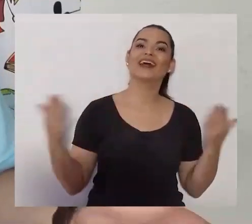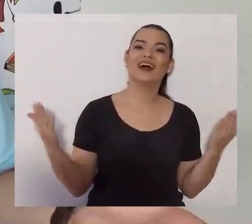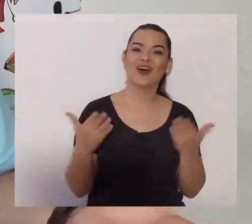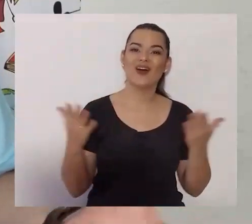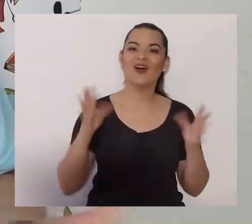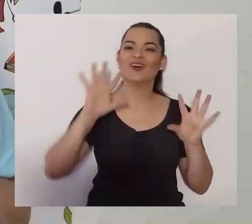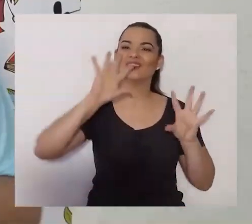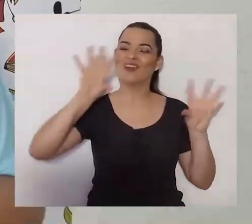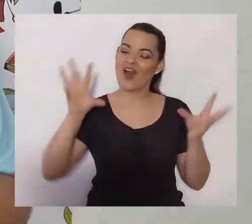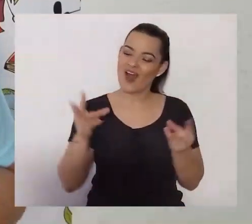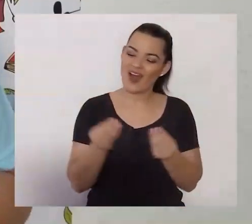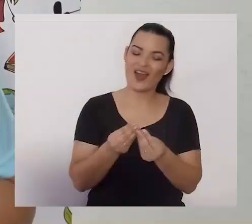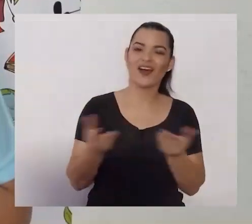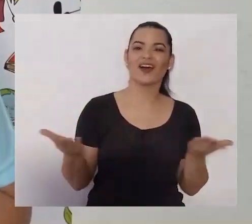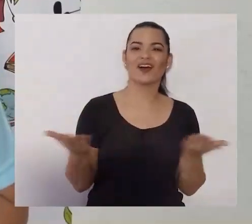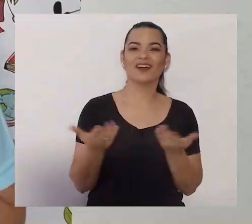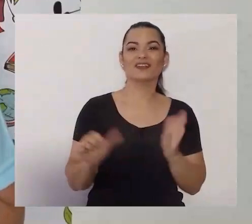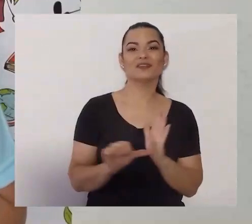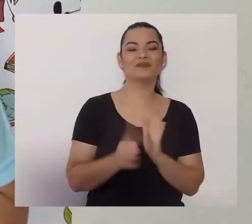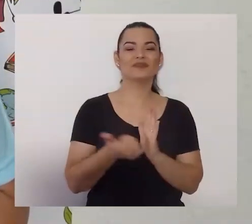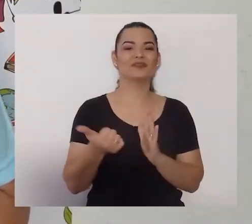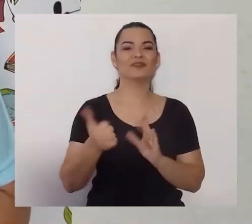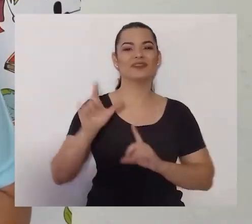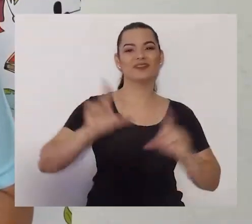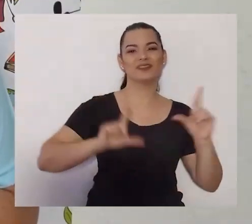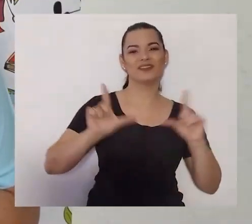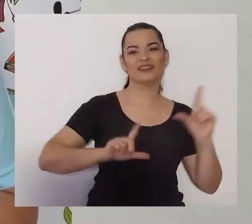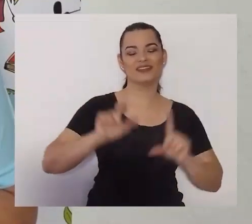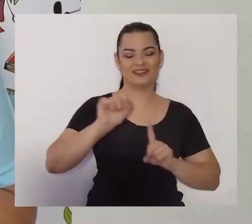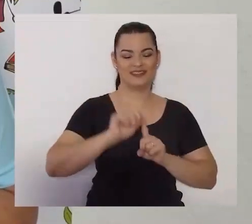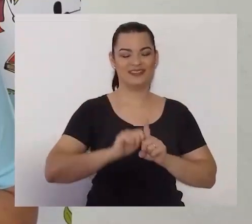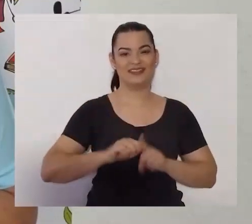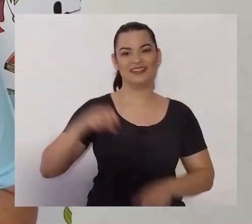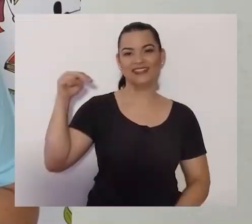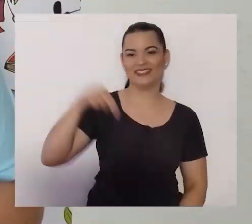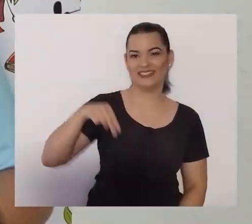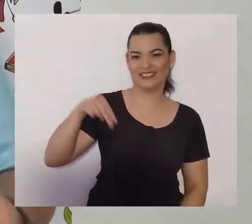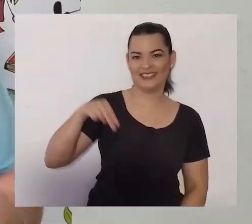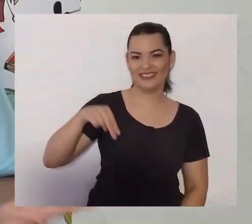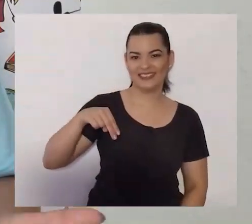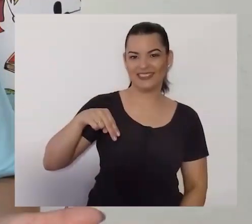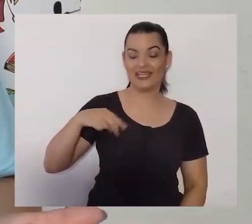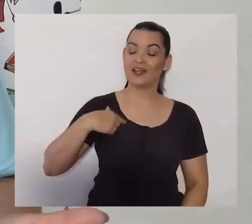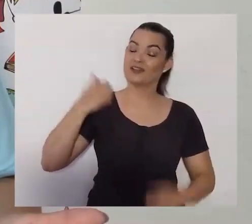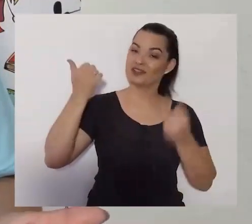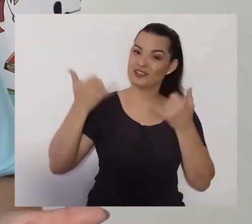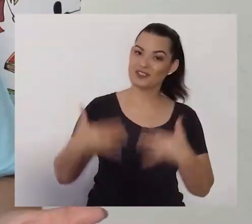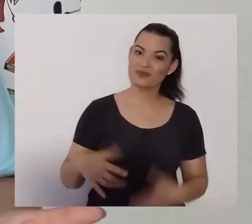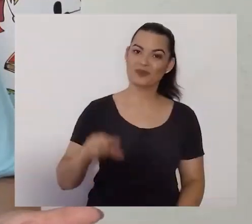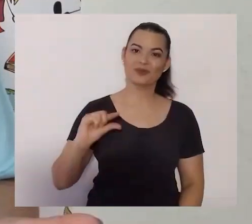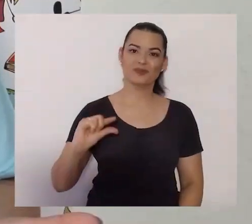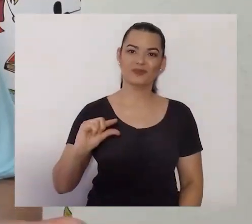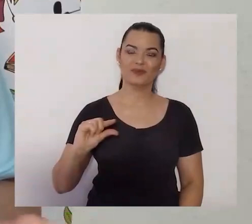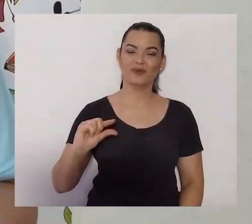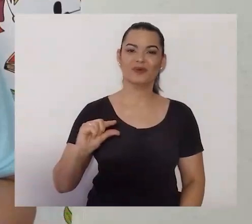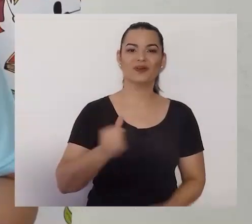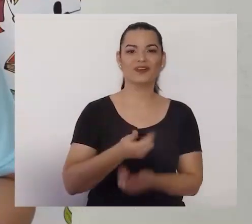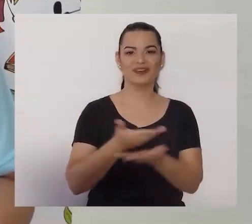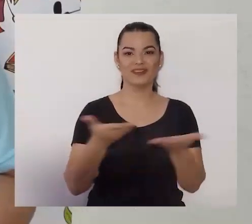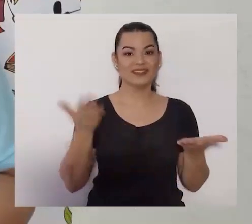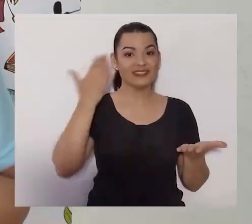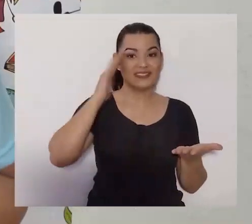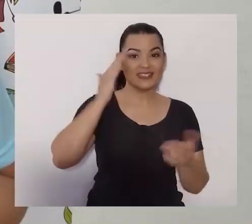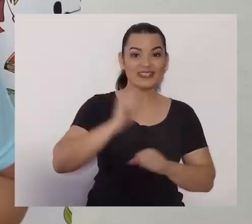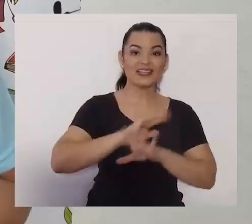fechamento hoje, no nosso primeiro programa do mês de novembro. E aí eu explico um pouquinho para vocês